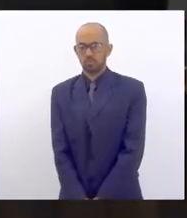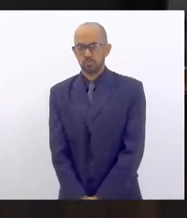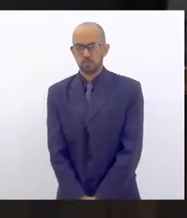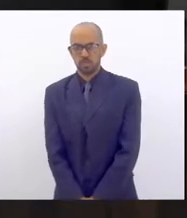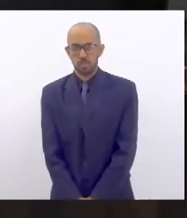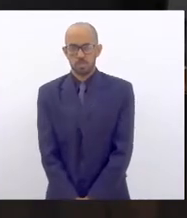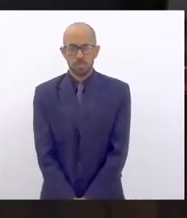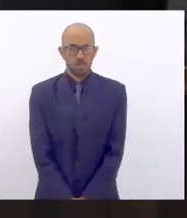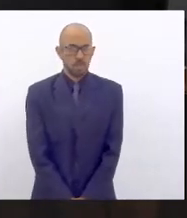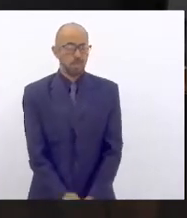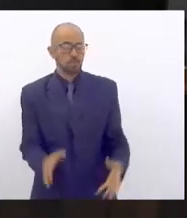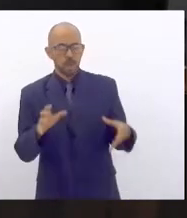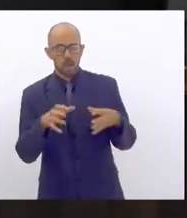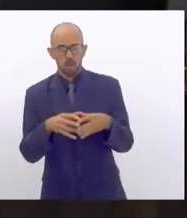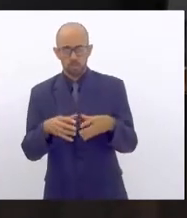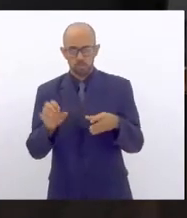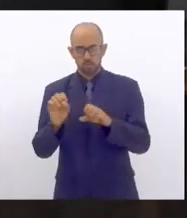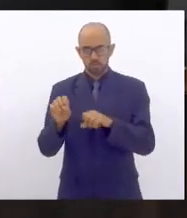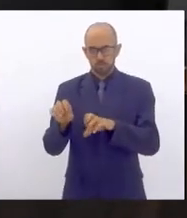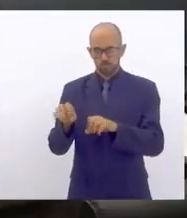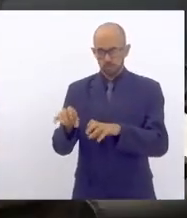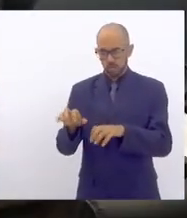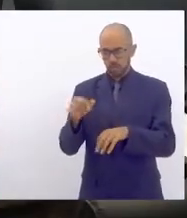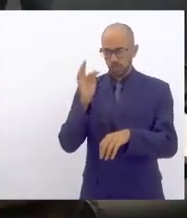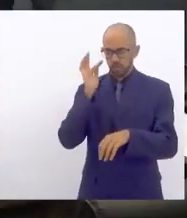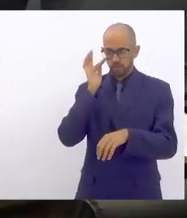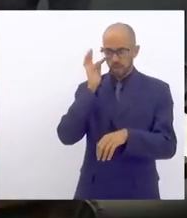Pela Comissão de Educação, deputado Flávio.